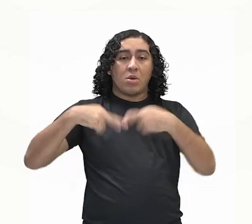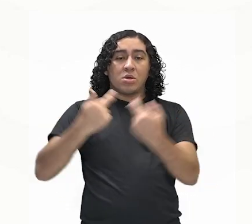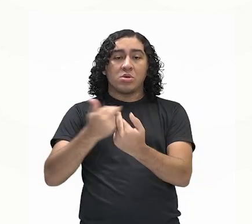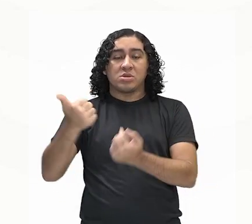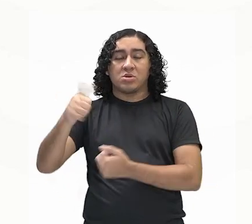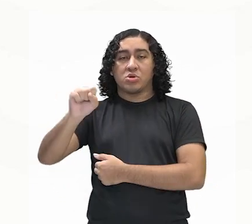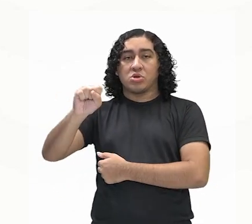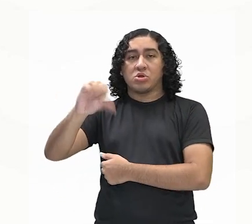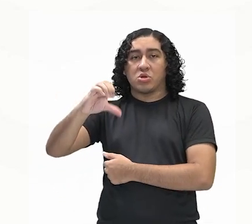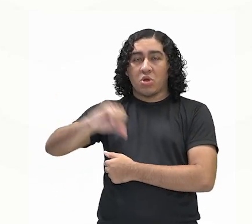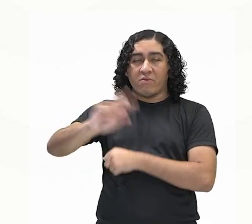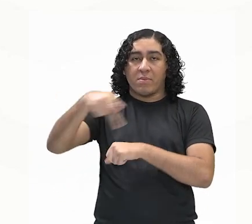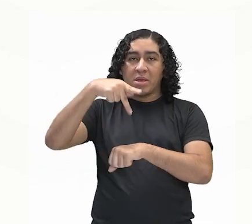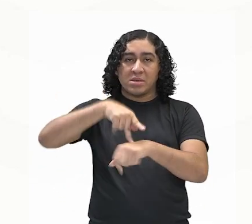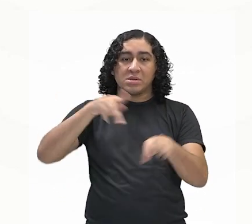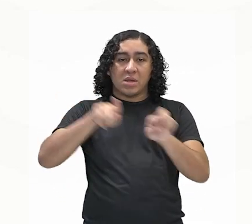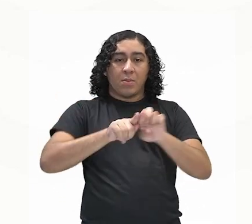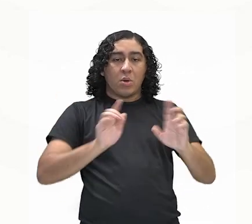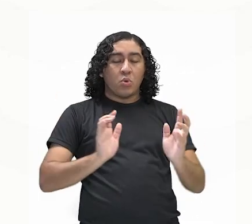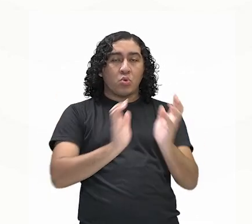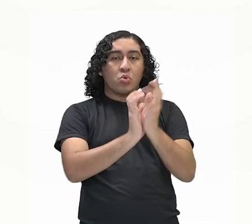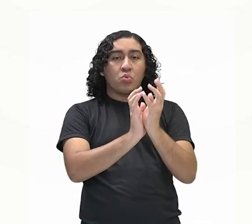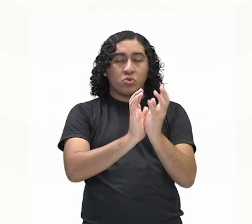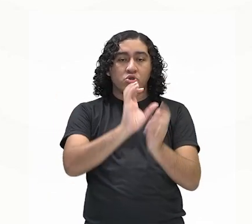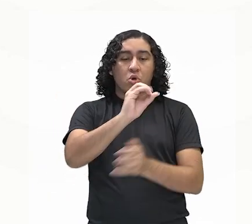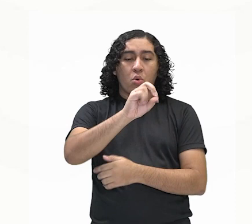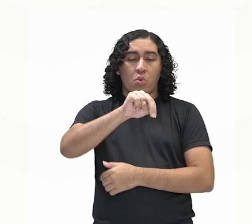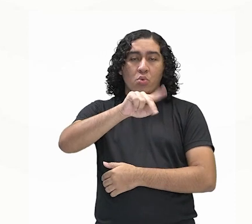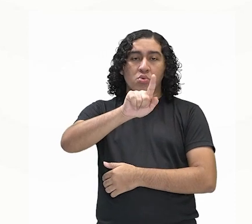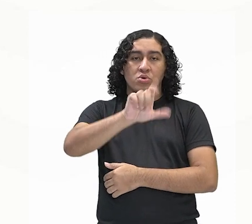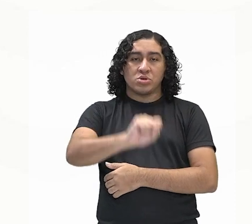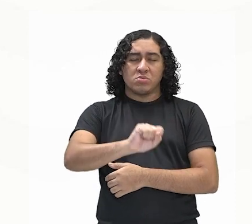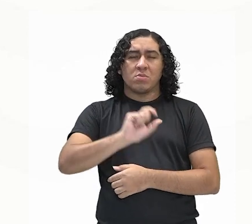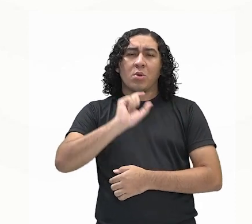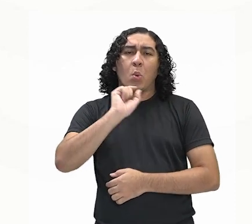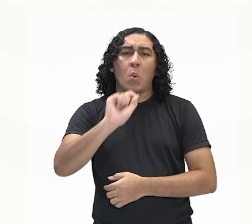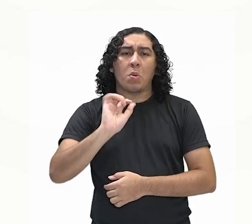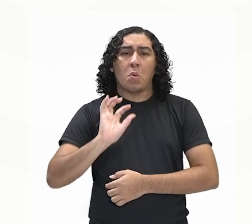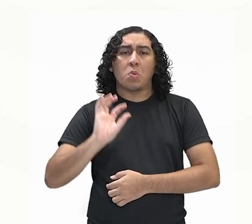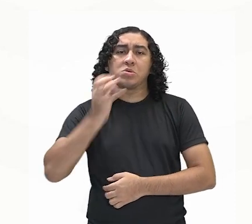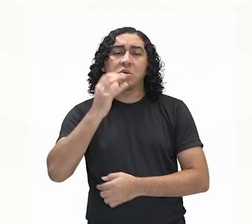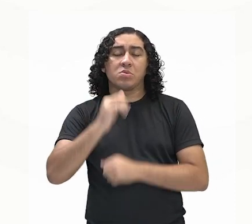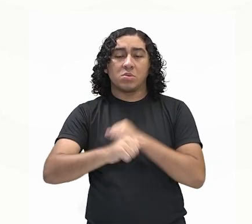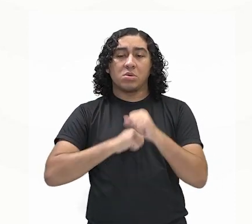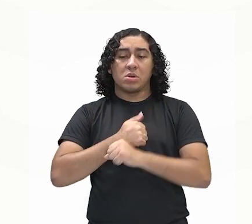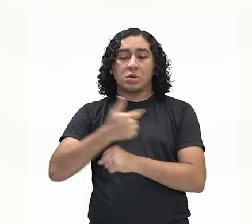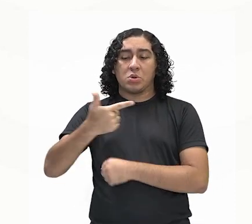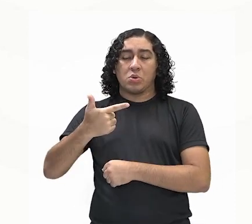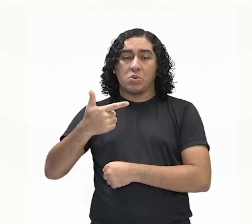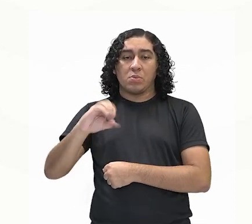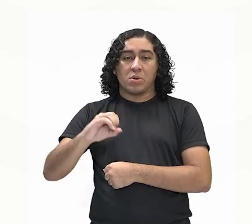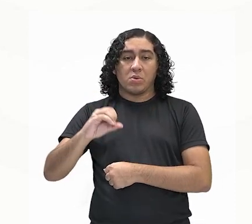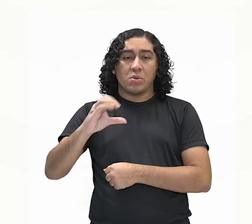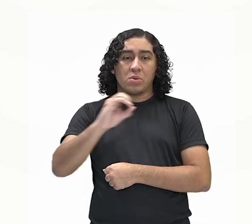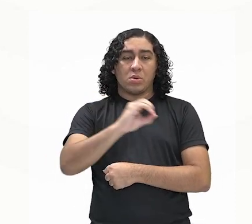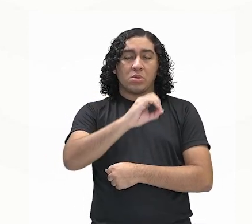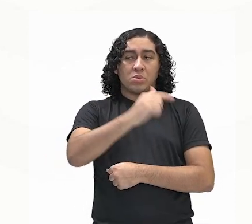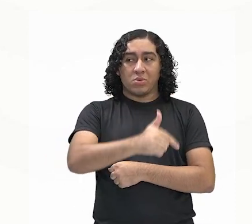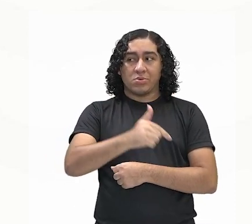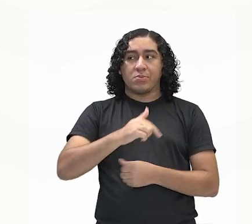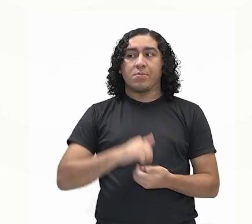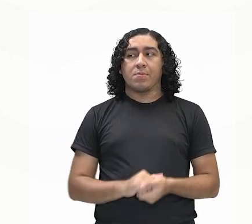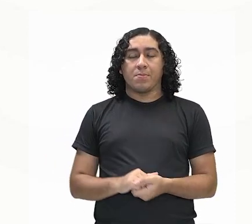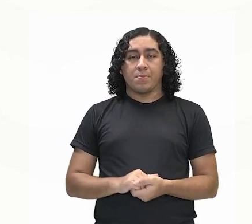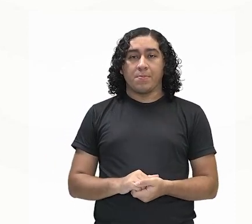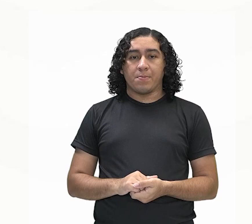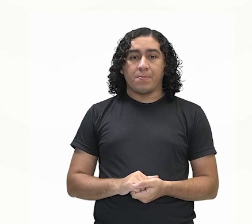da sociedade civil. O que aconteceu na Rio+10 em 2002, tá bom? A gente tem